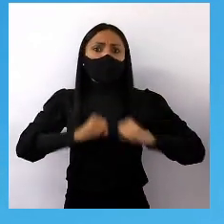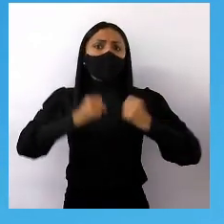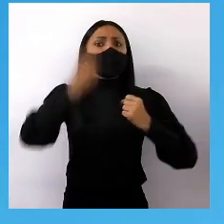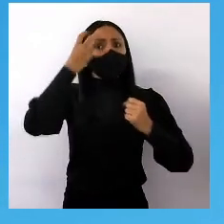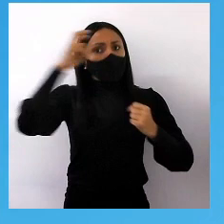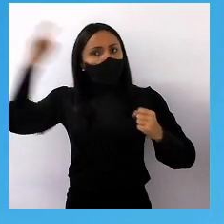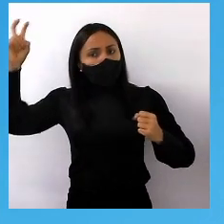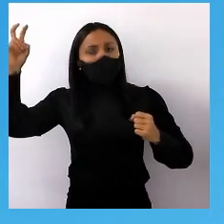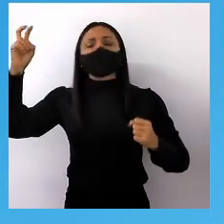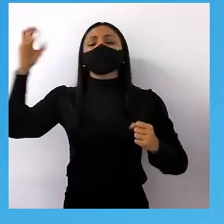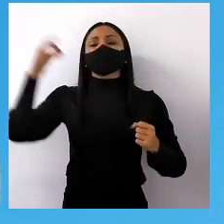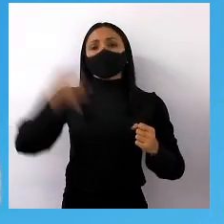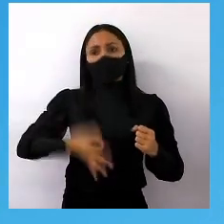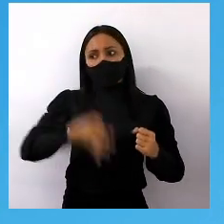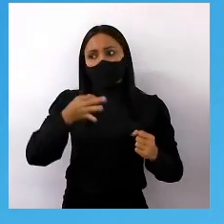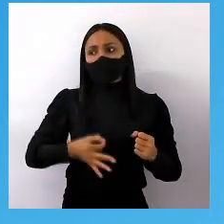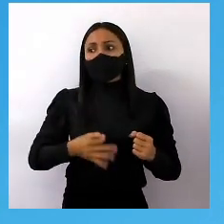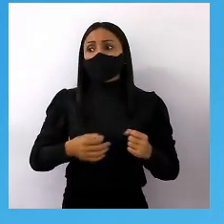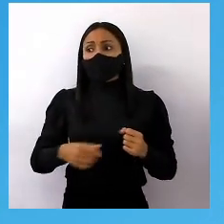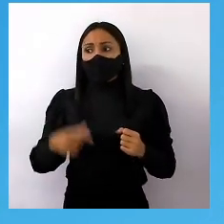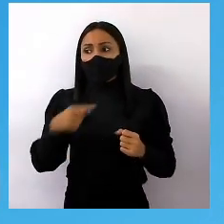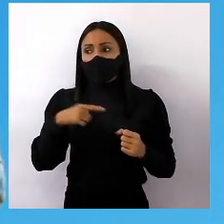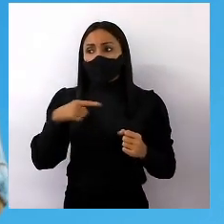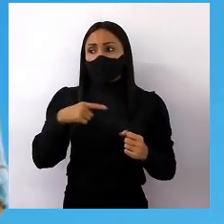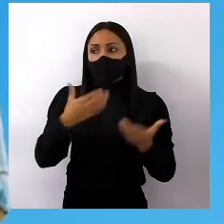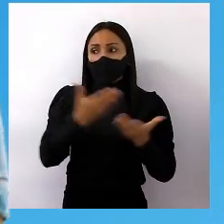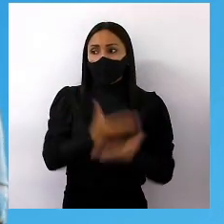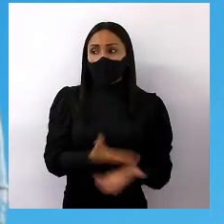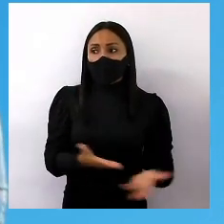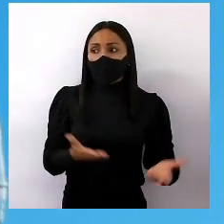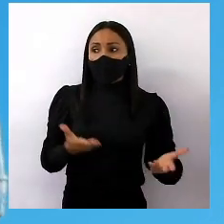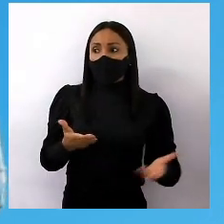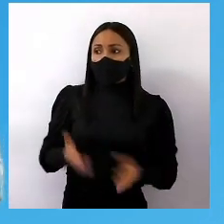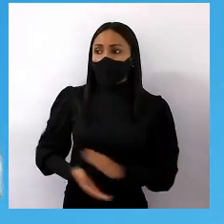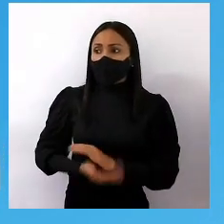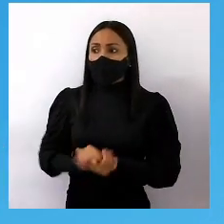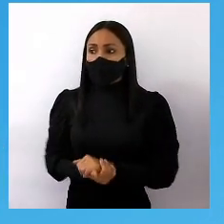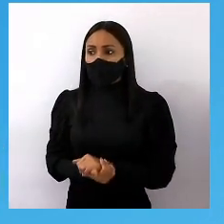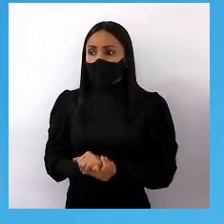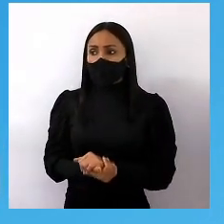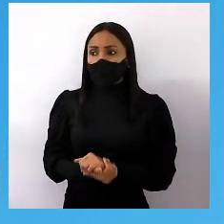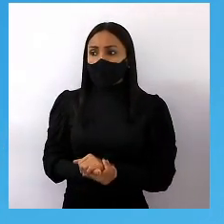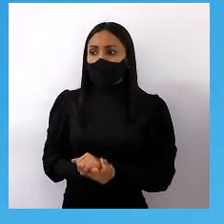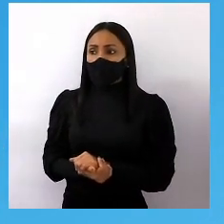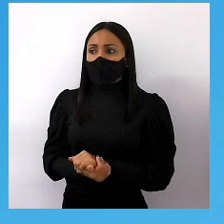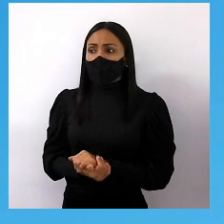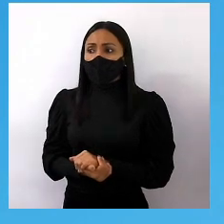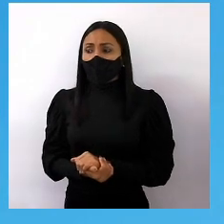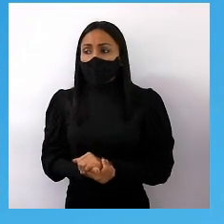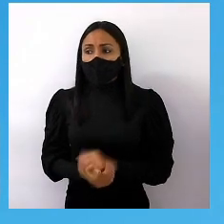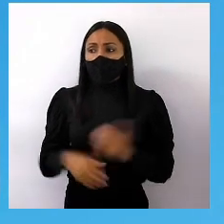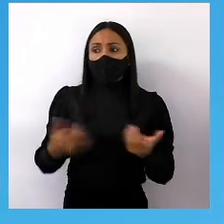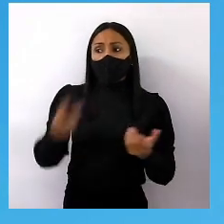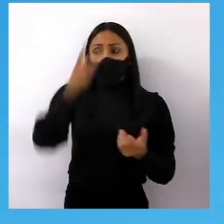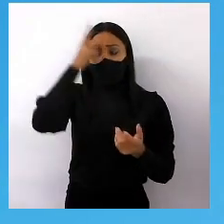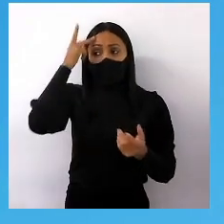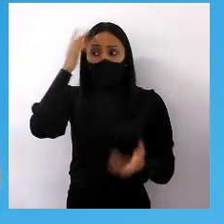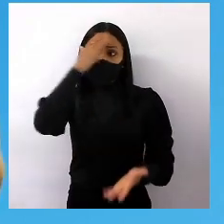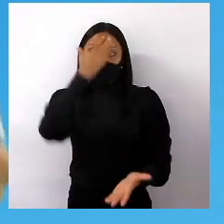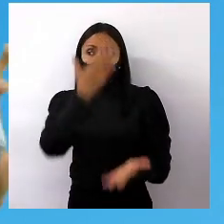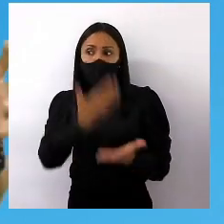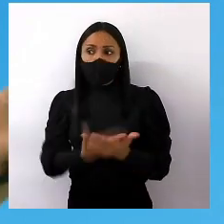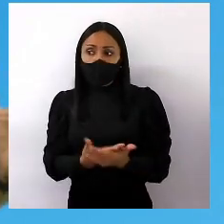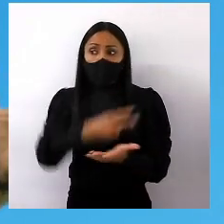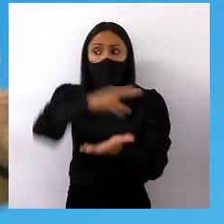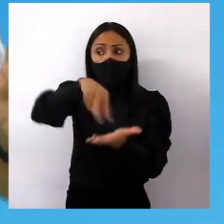cultura. Exatamente. Nós temos na tela aí uma questão importante, um método, né? Um método. Muita gente acredita que a